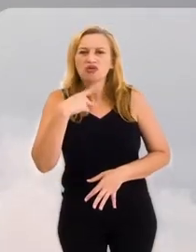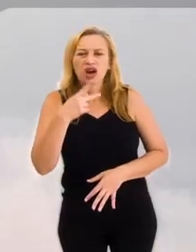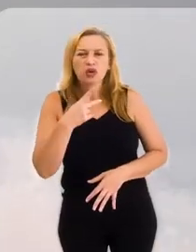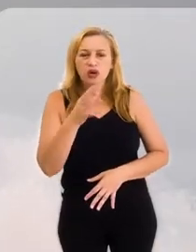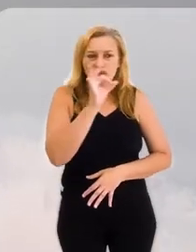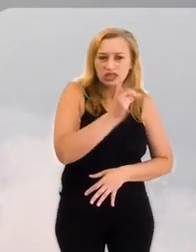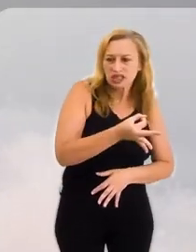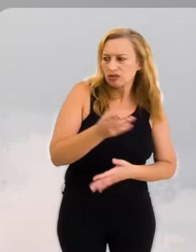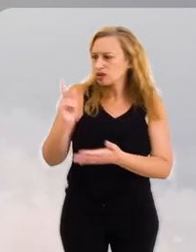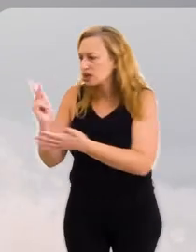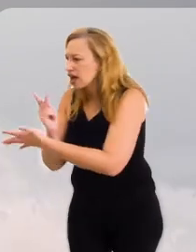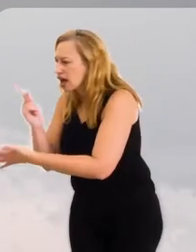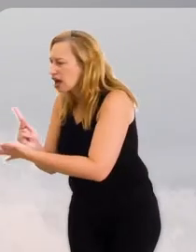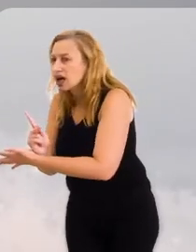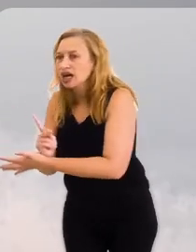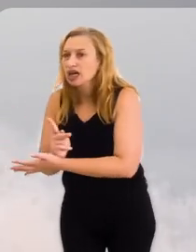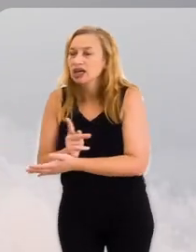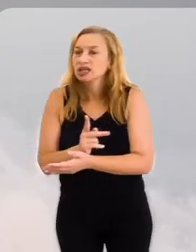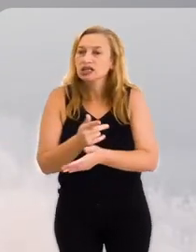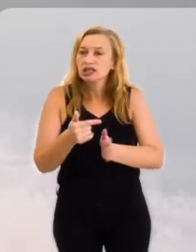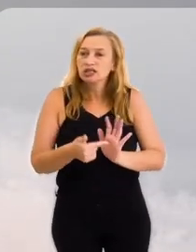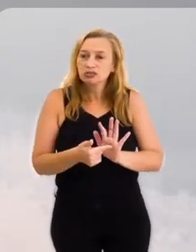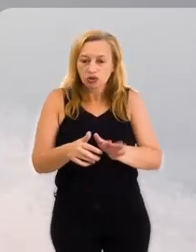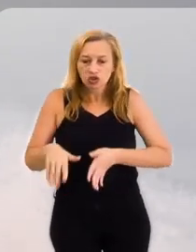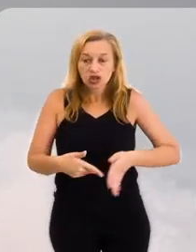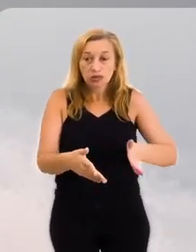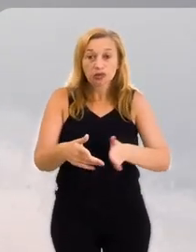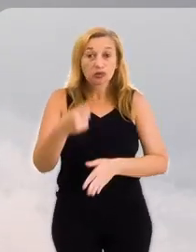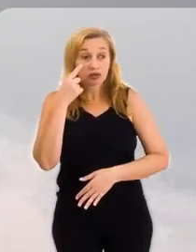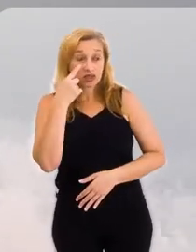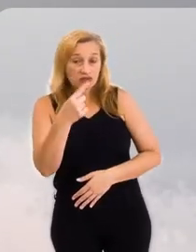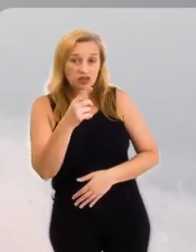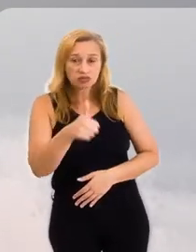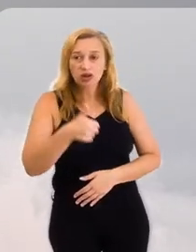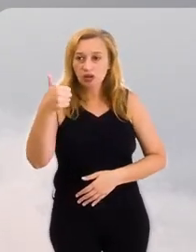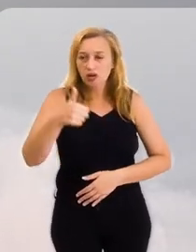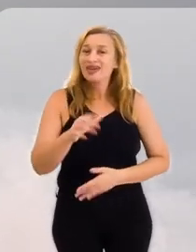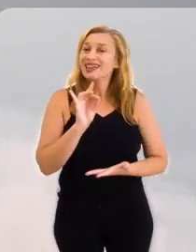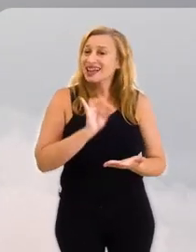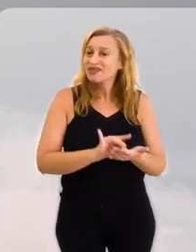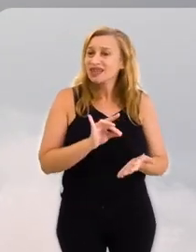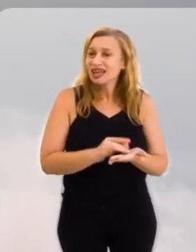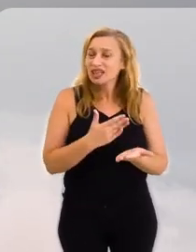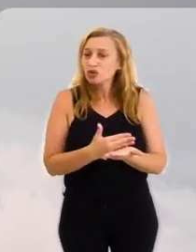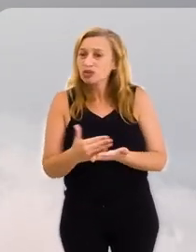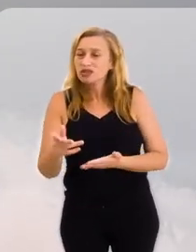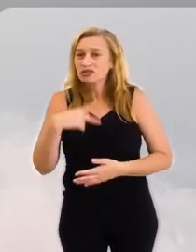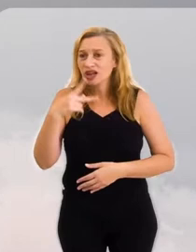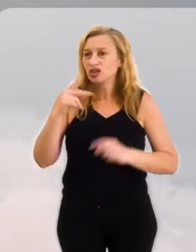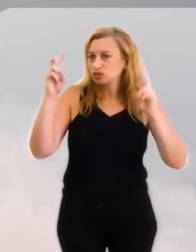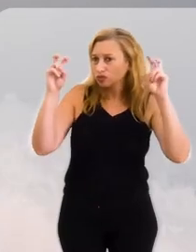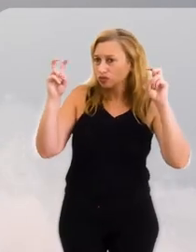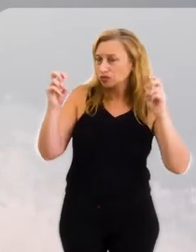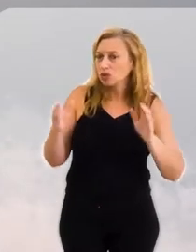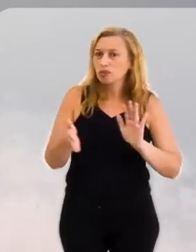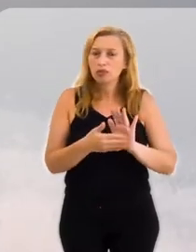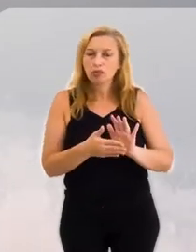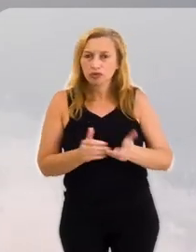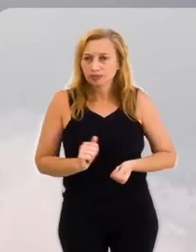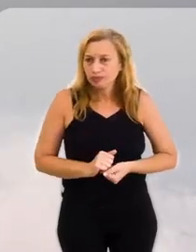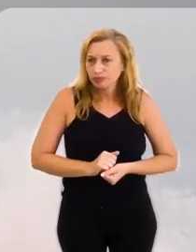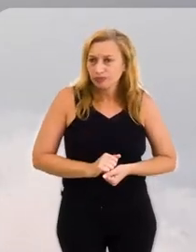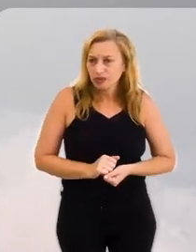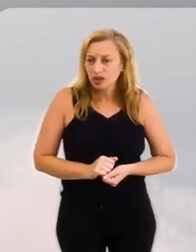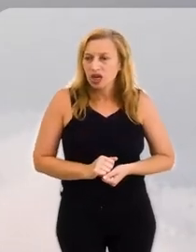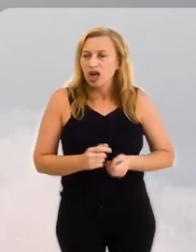diz o que é o certo Eo que é errado a gente dá argumentos para que você encontre É verdade nós começamos a falar sobre isso a questão do